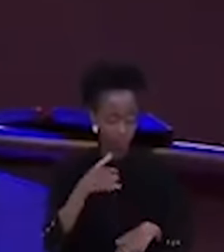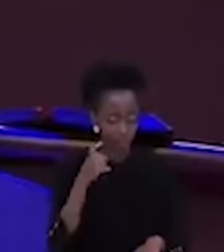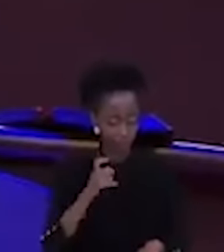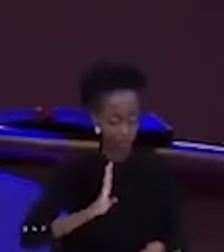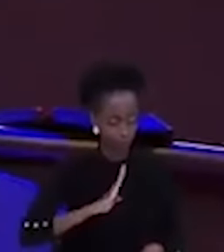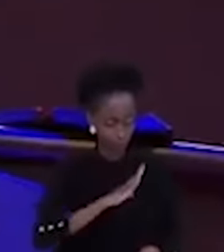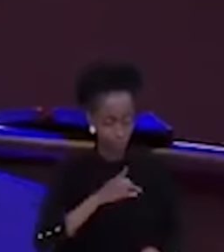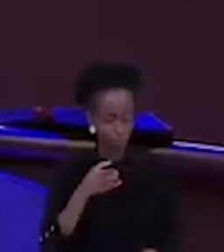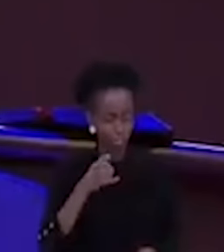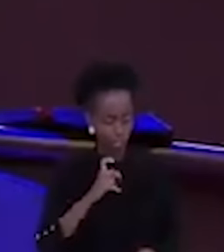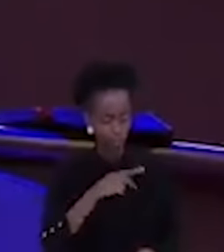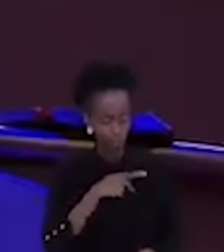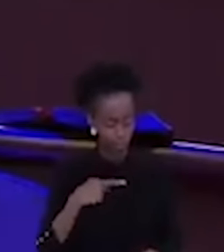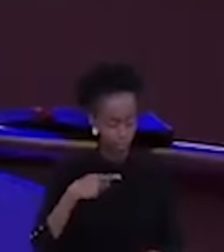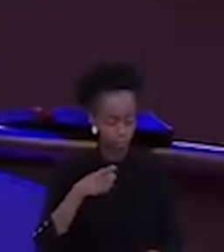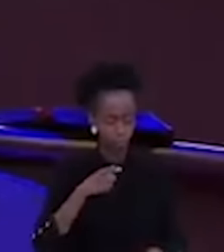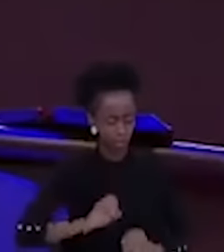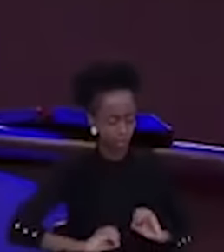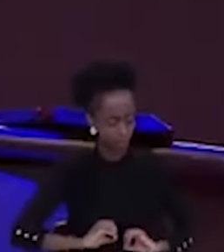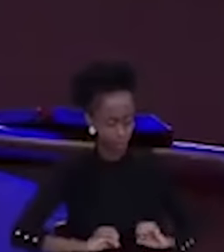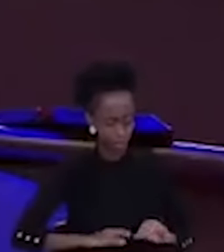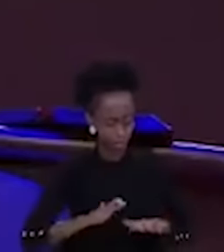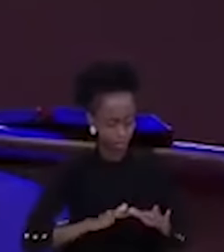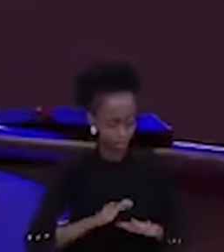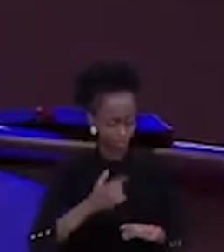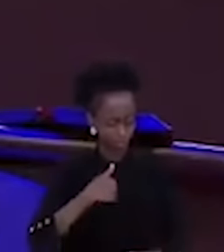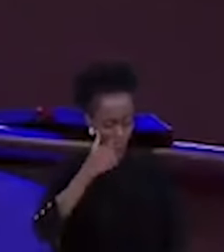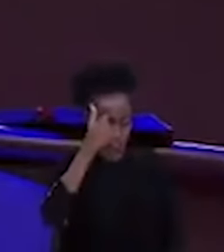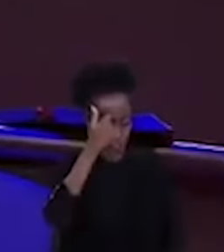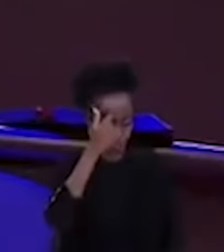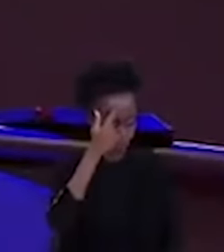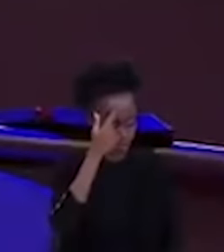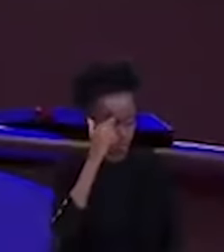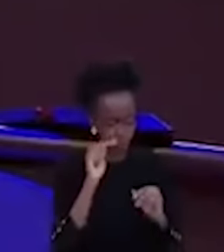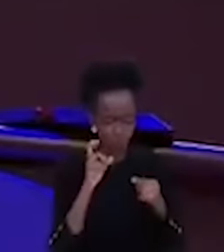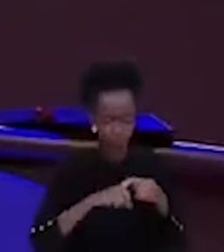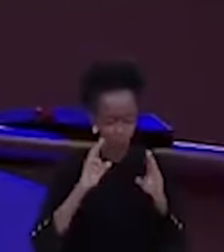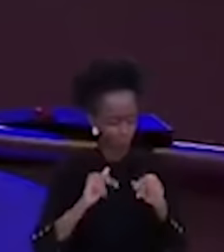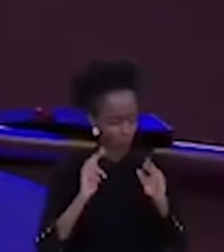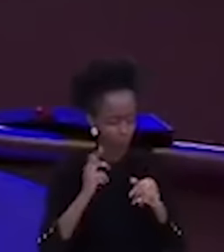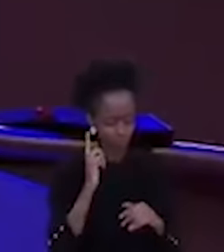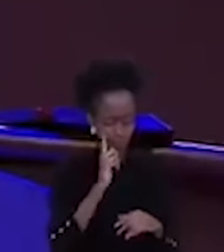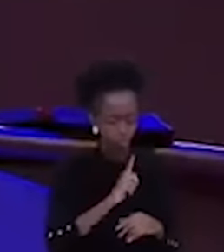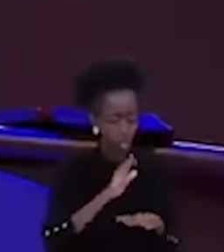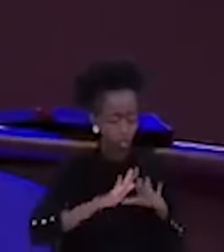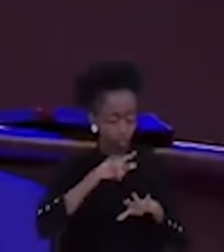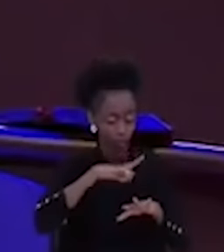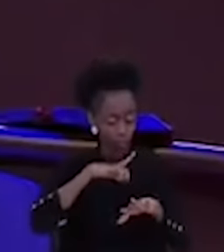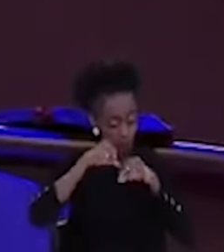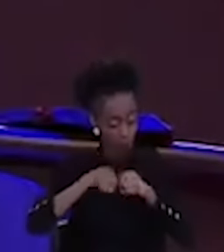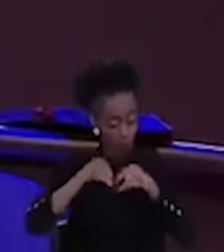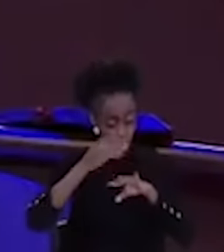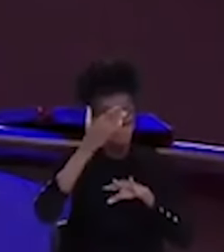diácono, você foi um pastor, um obreiro, você foi alguém que inclusive ensinou a outros